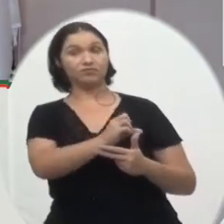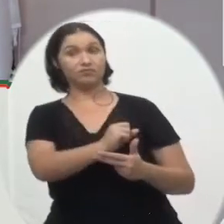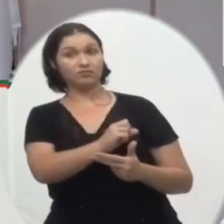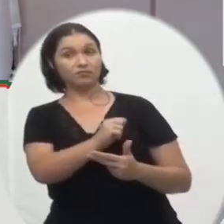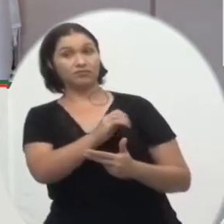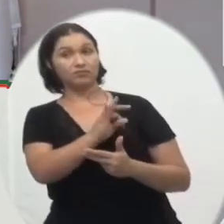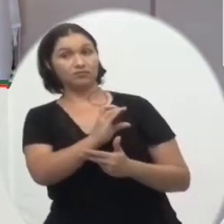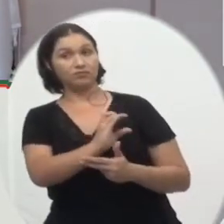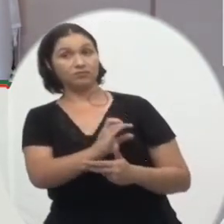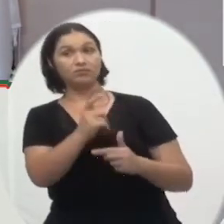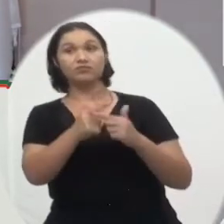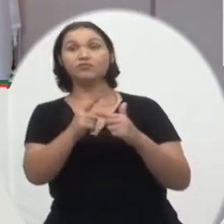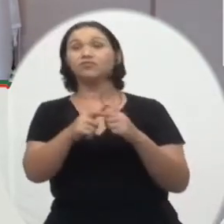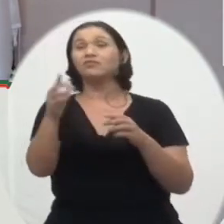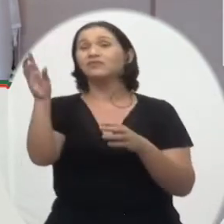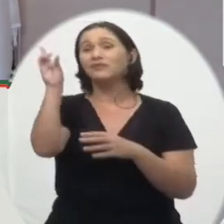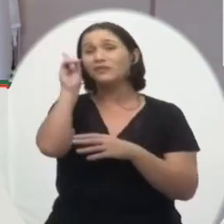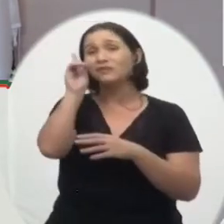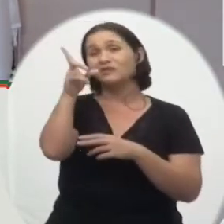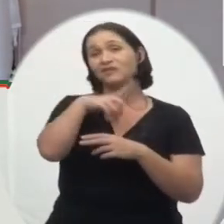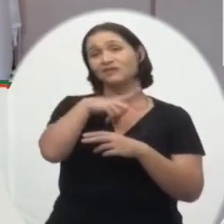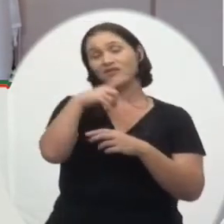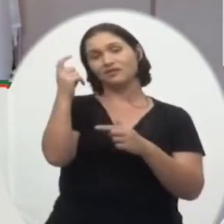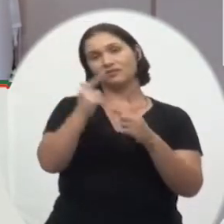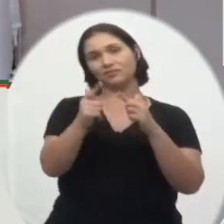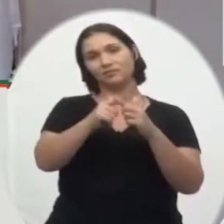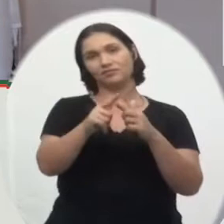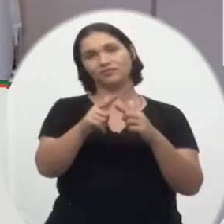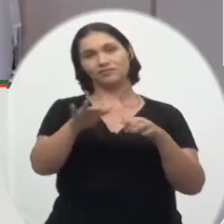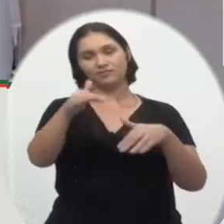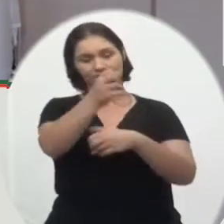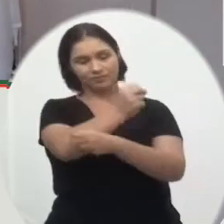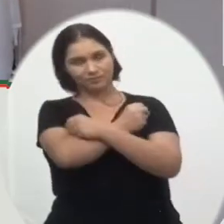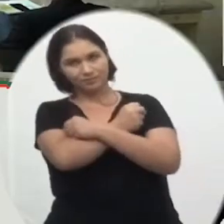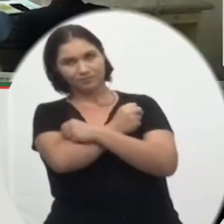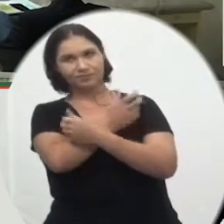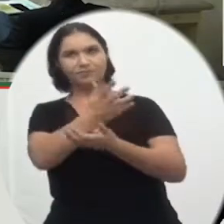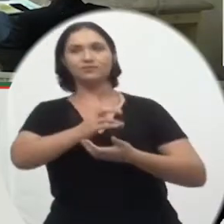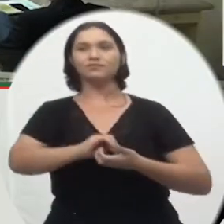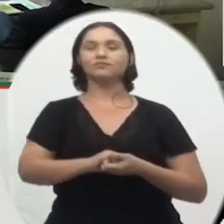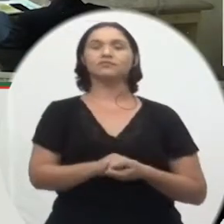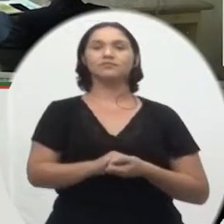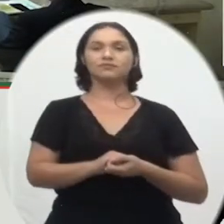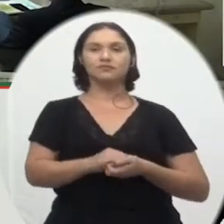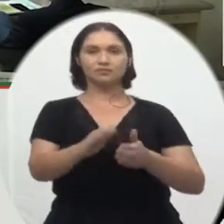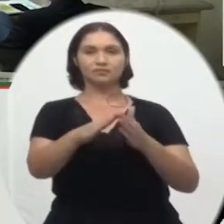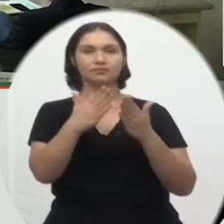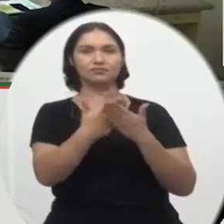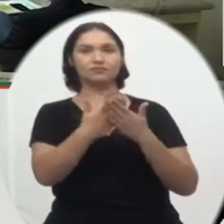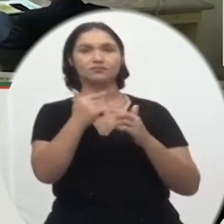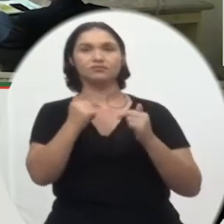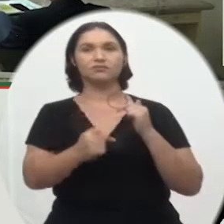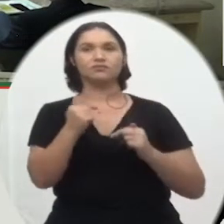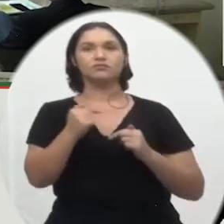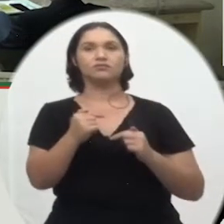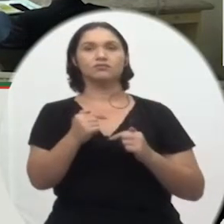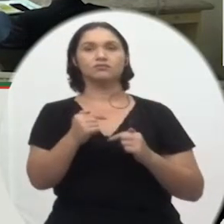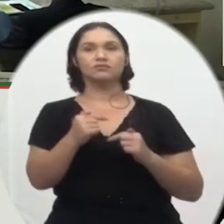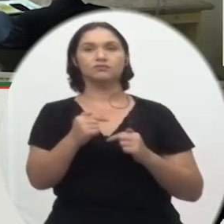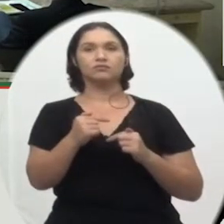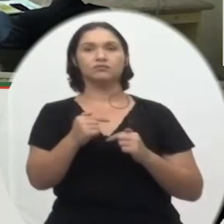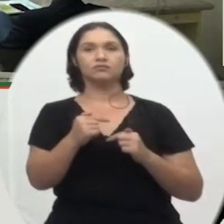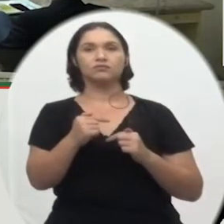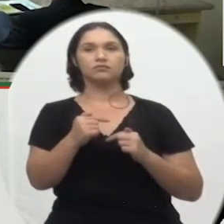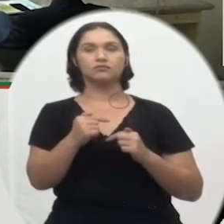todos os dias, e com certeza vai ganhar muitos frutos em relação a isso. Um abraço. O requerimento continua em discussão.